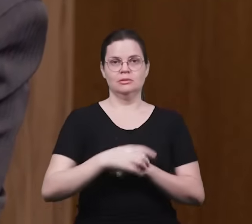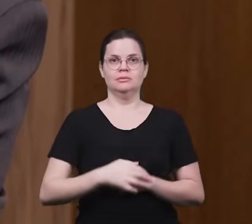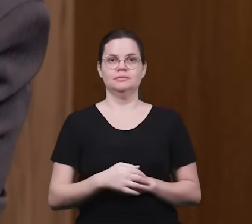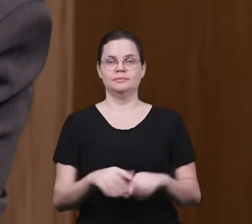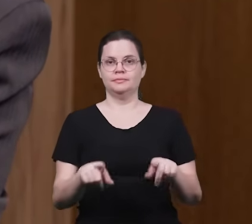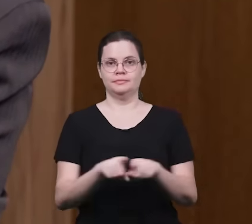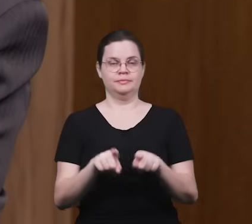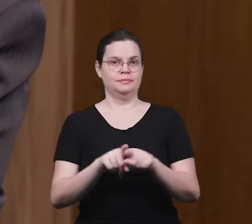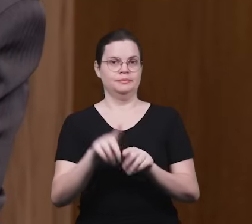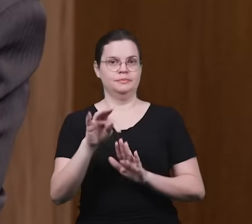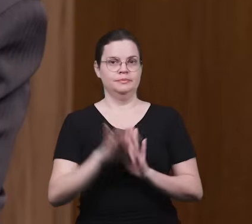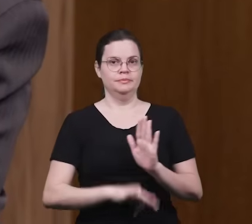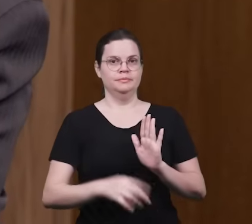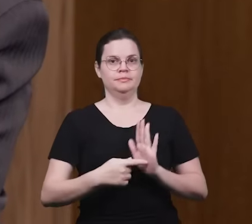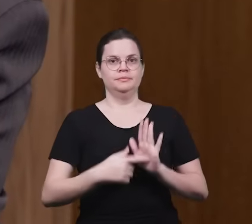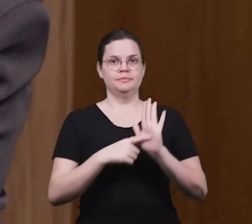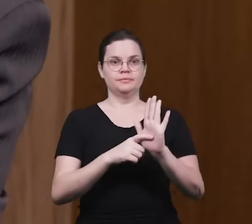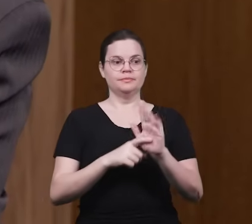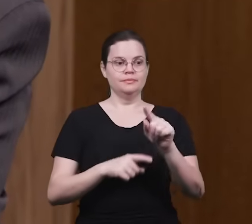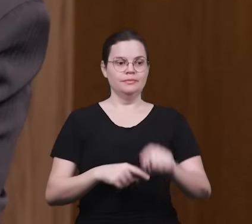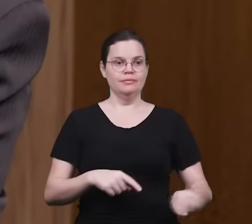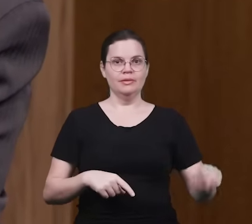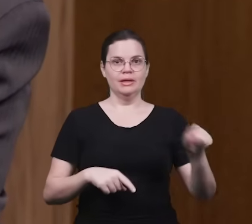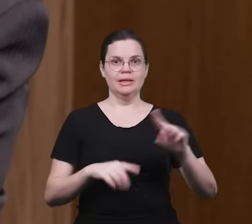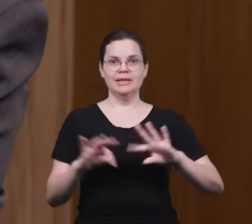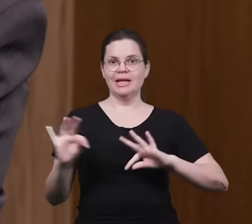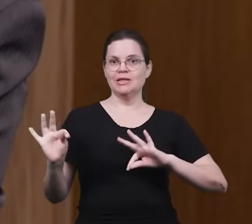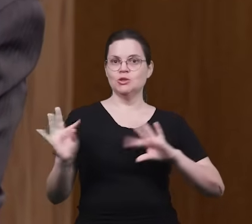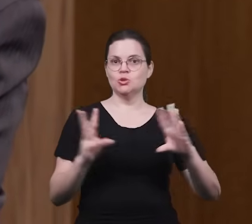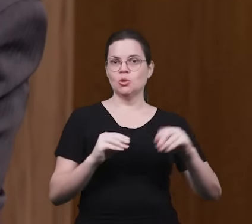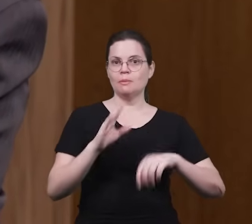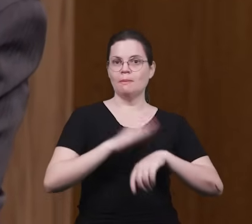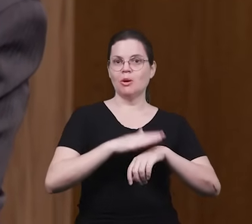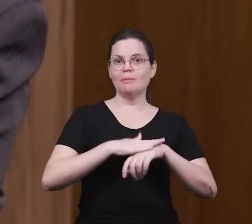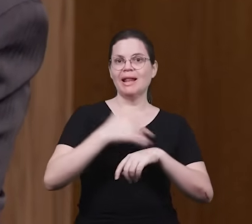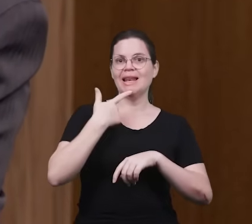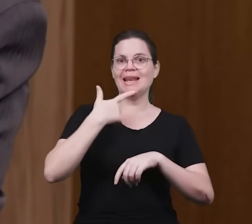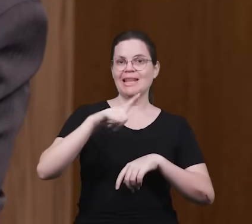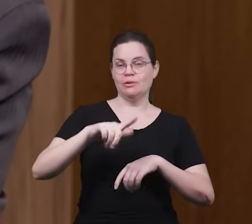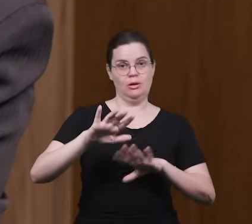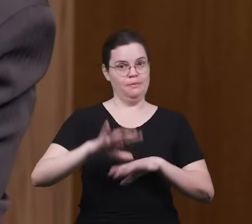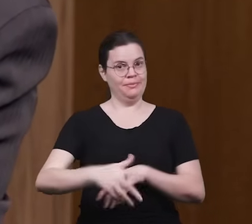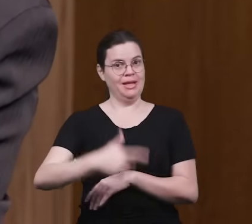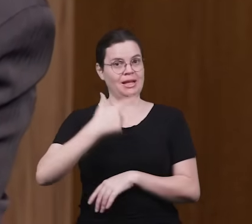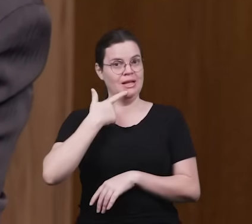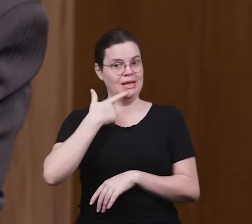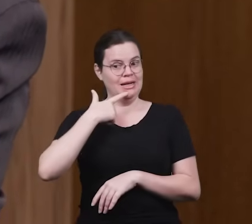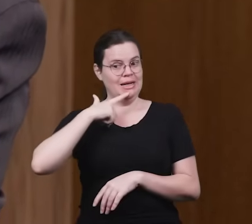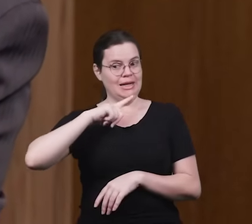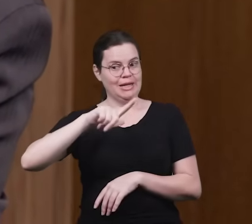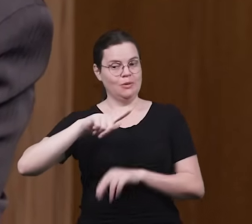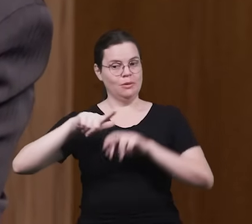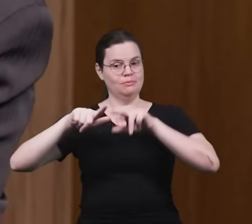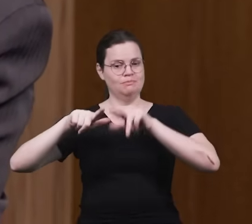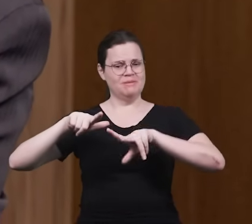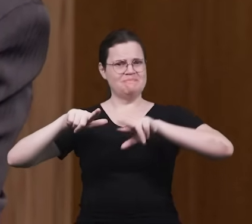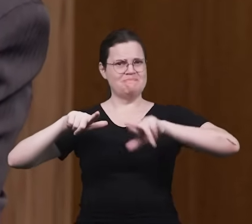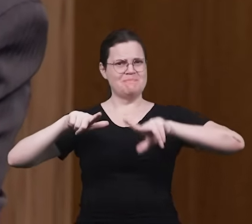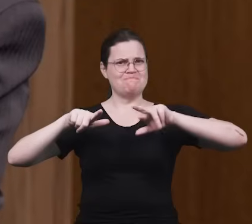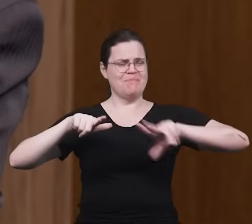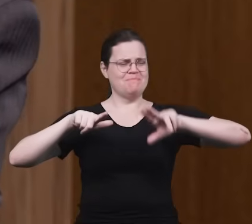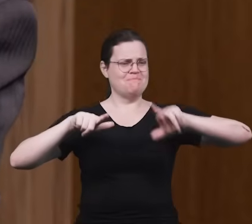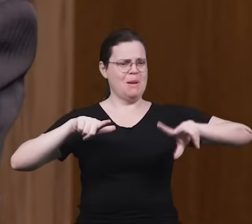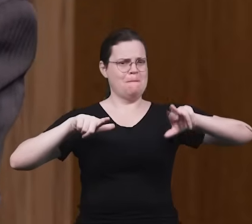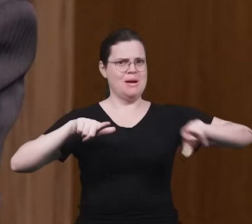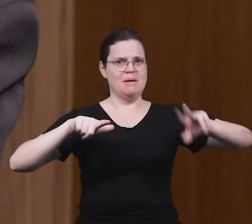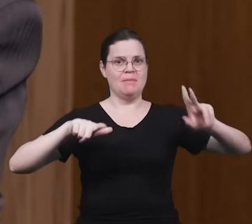texto bíblico fala que todos ouviram nas suas próprias línguas, quer dizer, a interpretação que o Espírito Santo deu a cada um